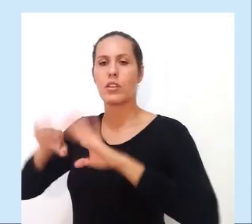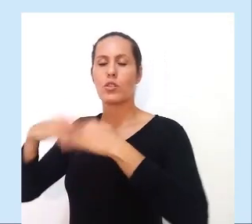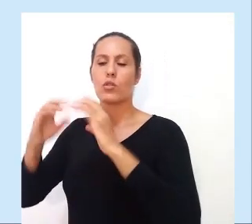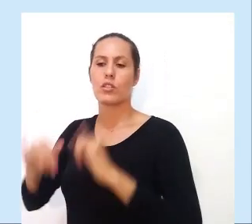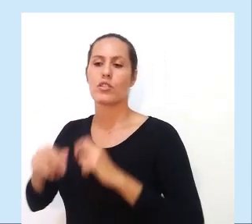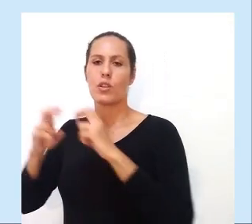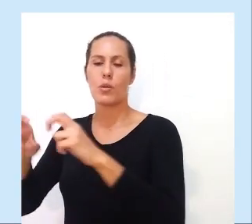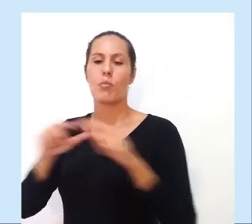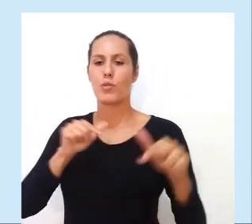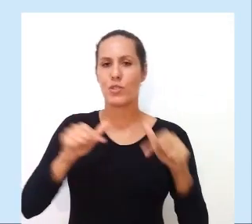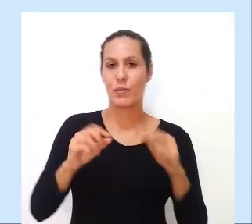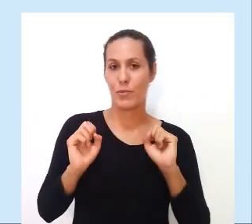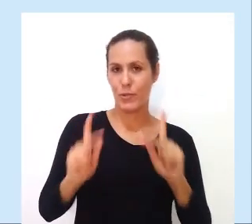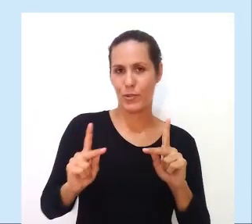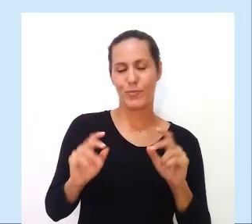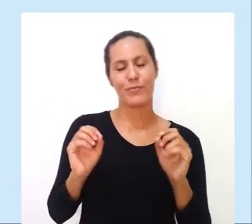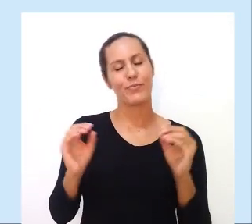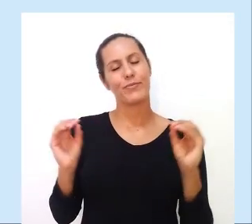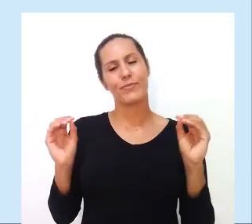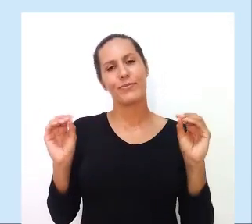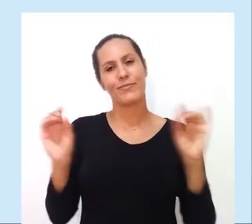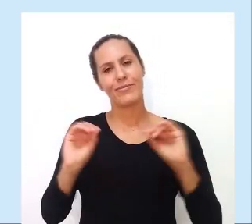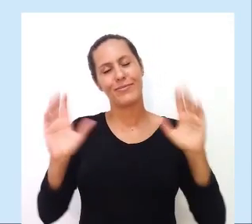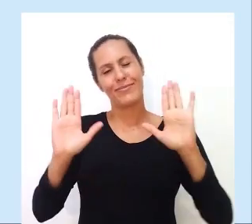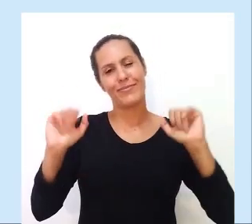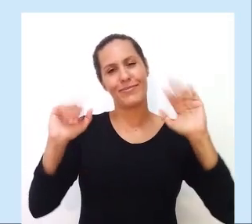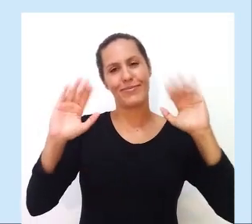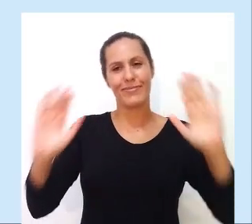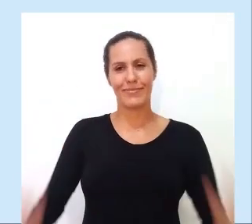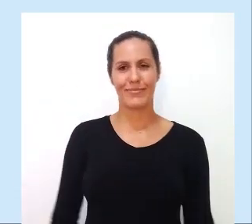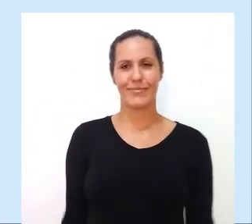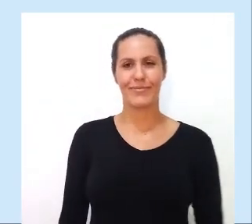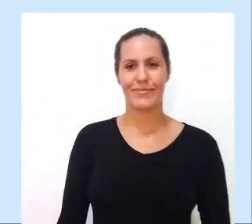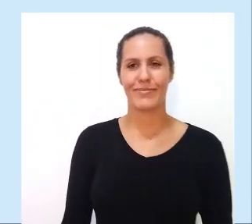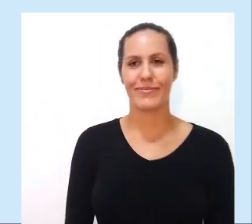lá, e do Colégio Jaboatão dos Guararapes, que é a outra escola que eu trabalho. Tá certo? Até mais!